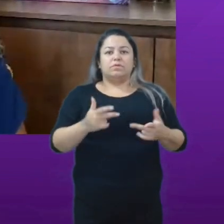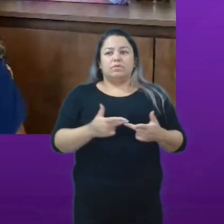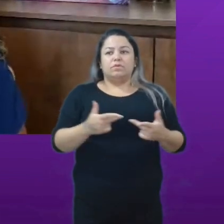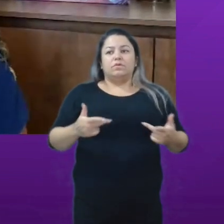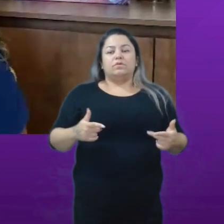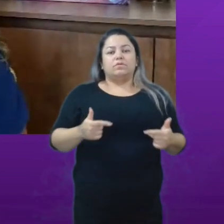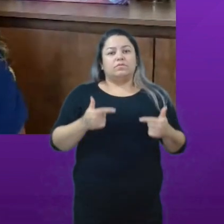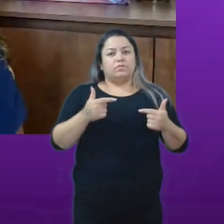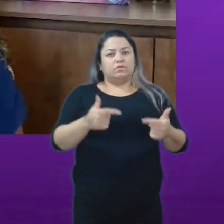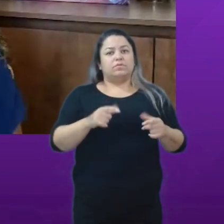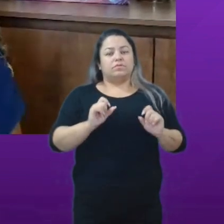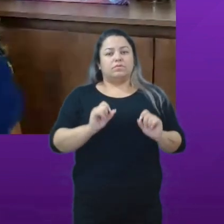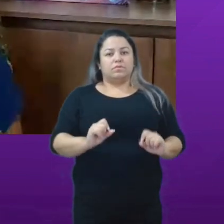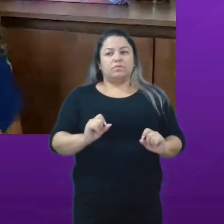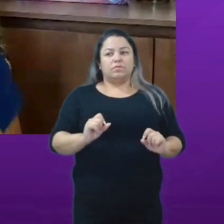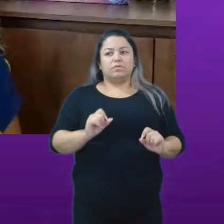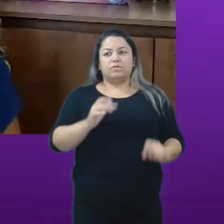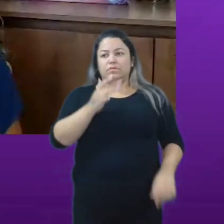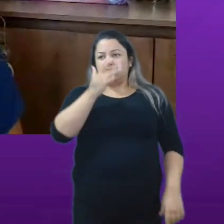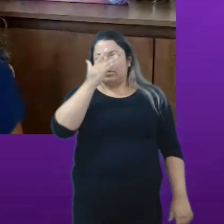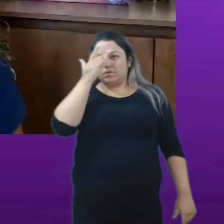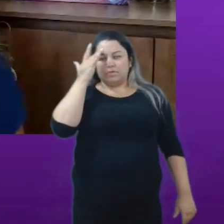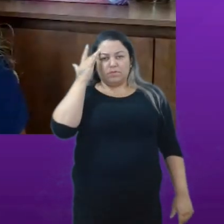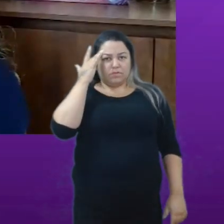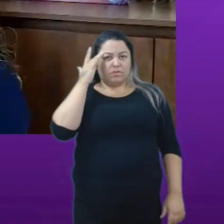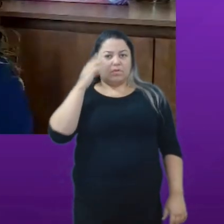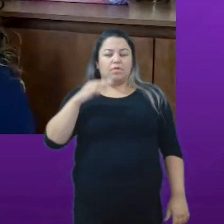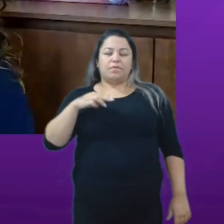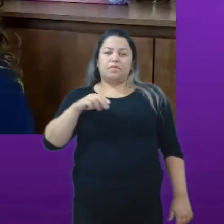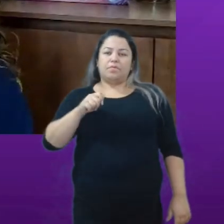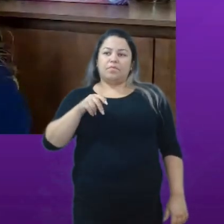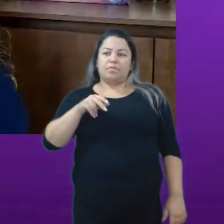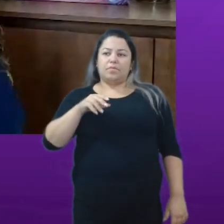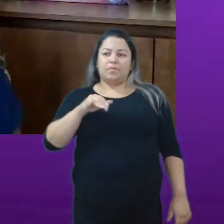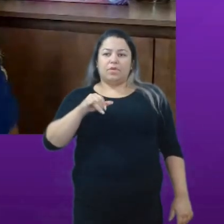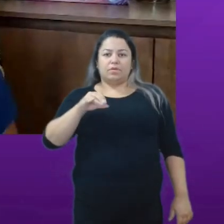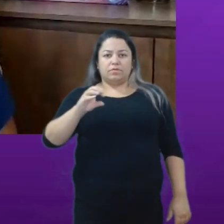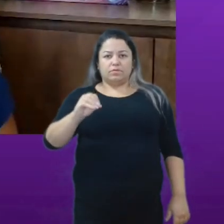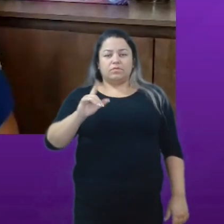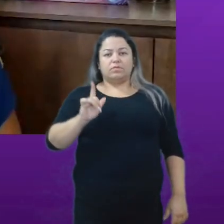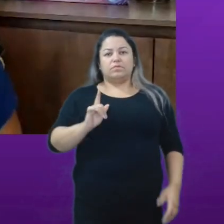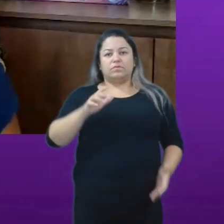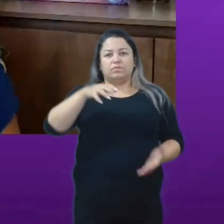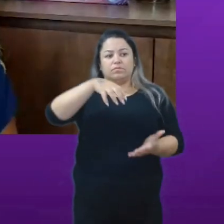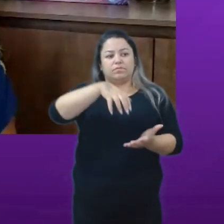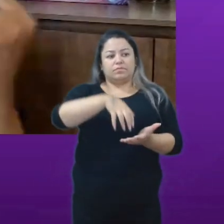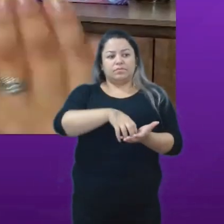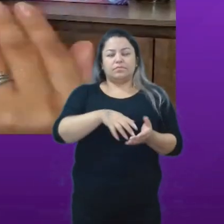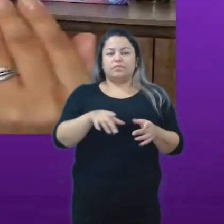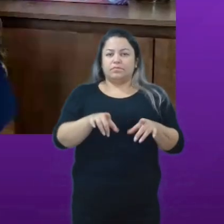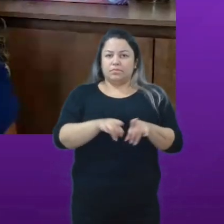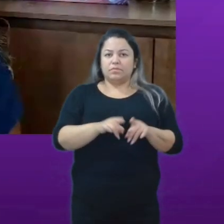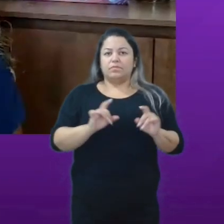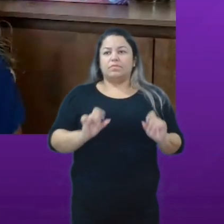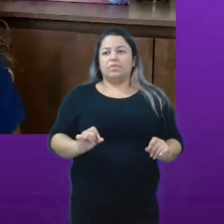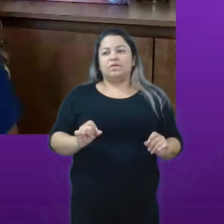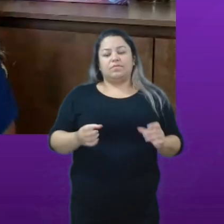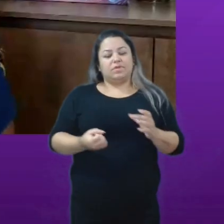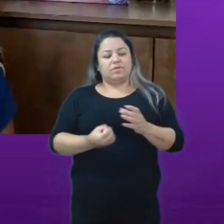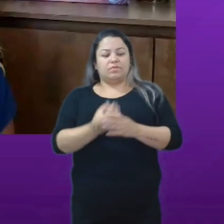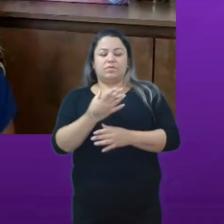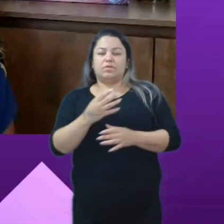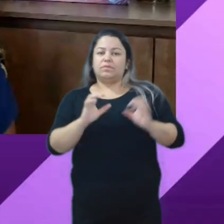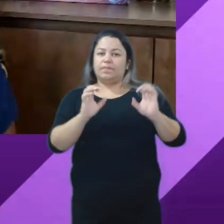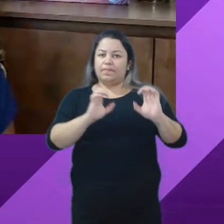também do caso Braskem, aqui em Maceió, onde a gente tem o observatório do caso Braskem, e estamos criando